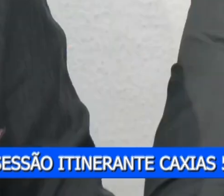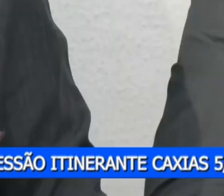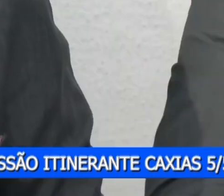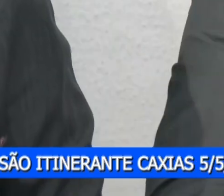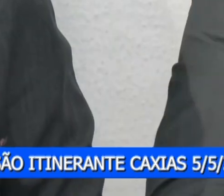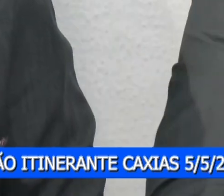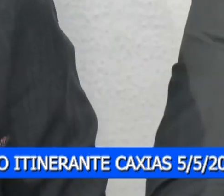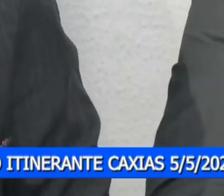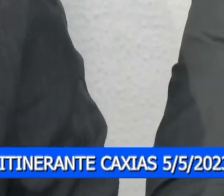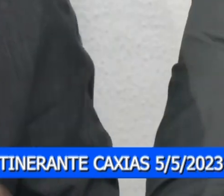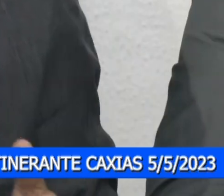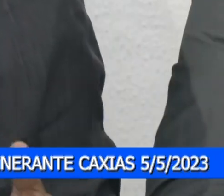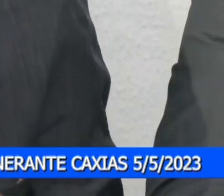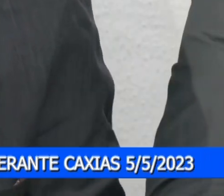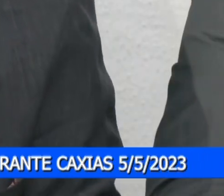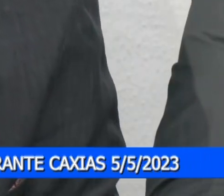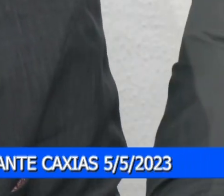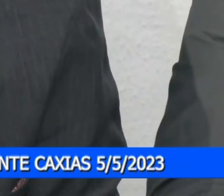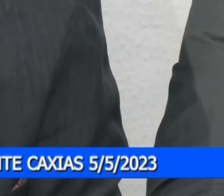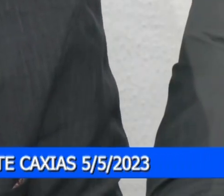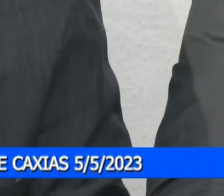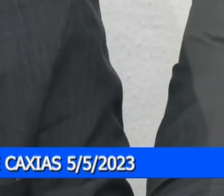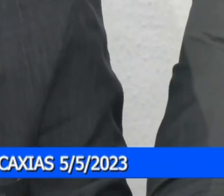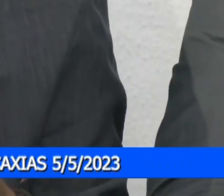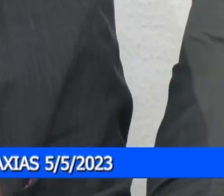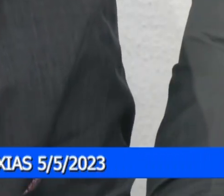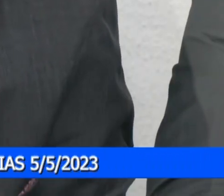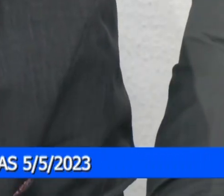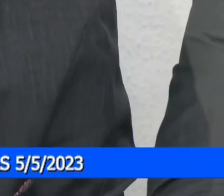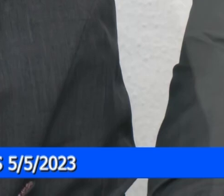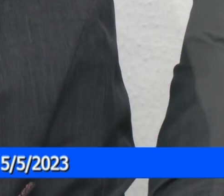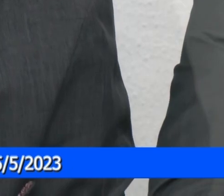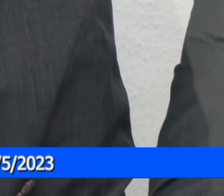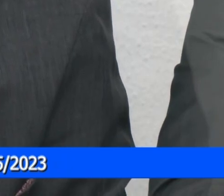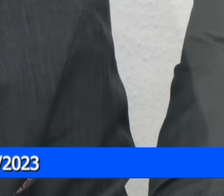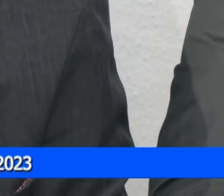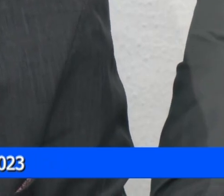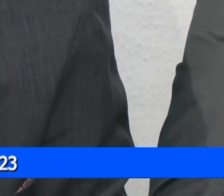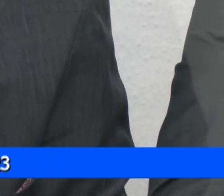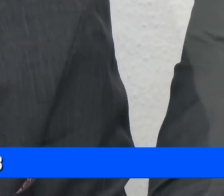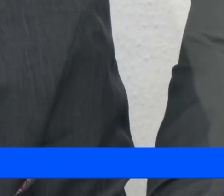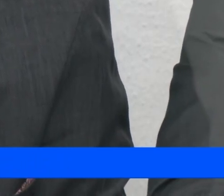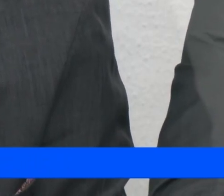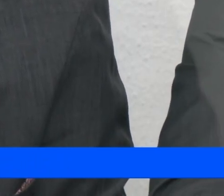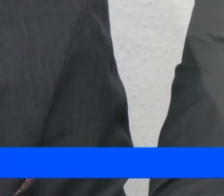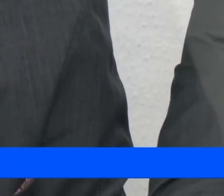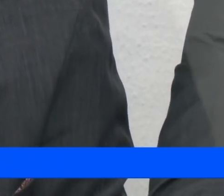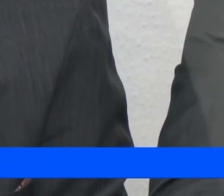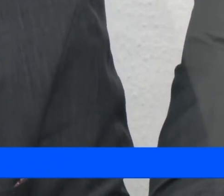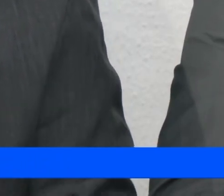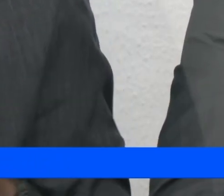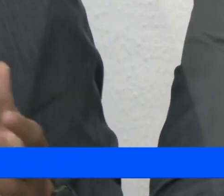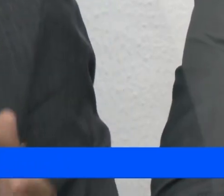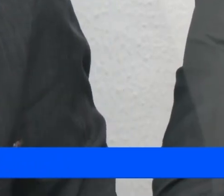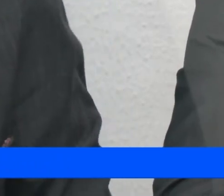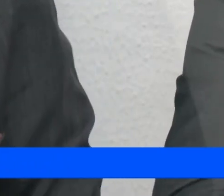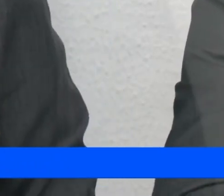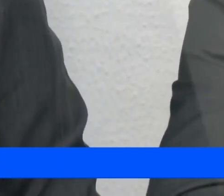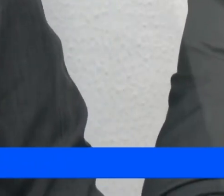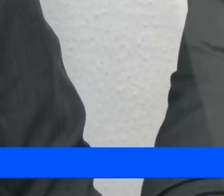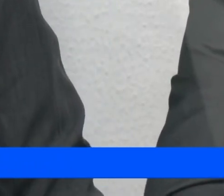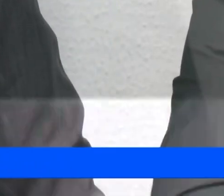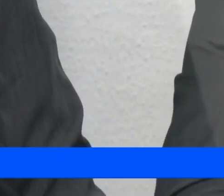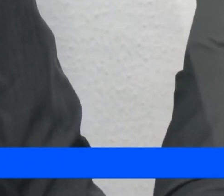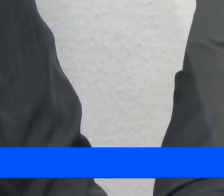42 deputados e cada deputado quer privilegiar sua região, deputado Rafael. Mas nós